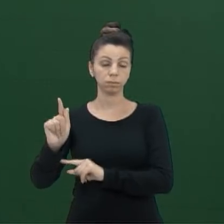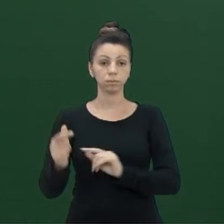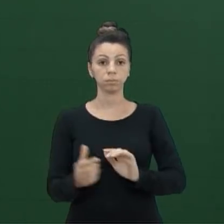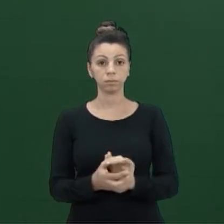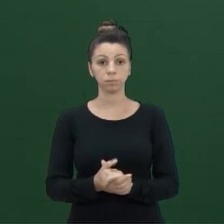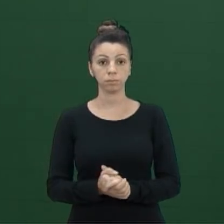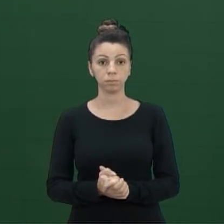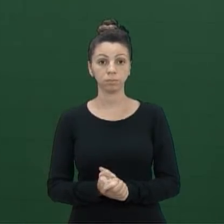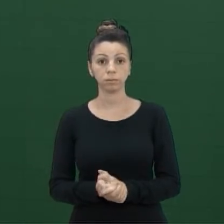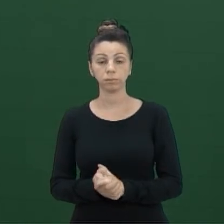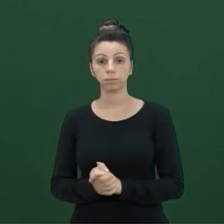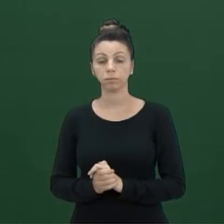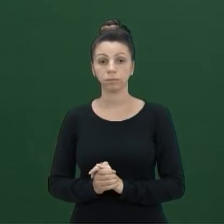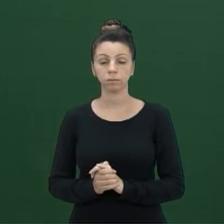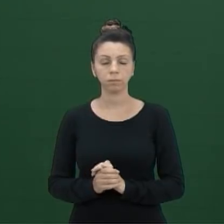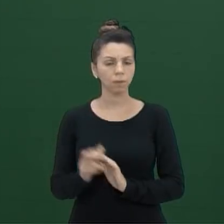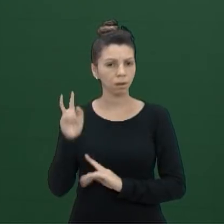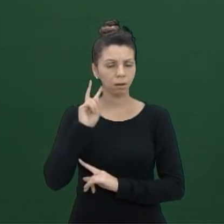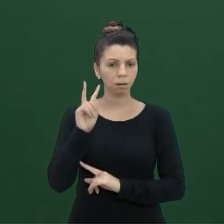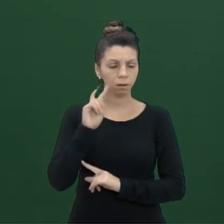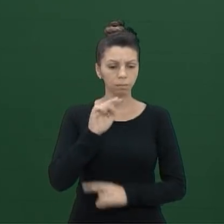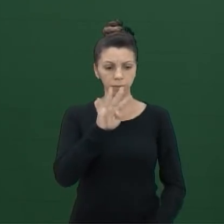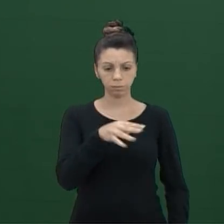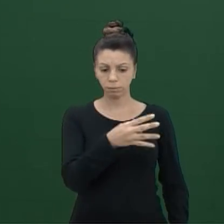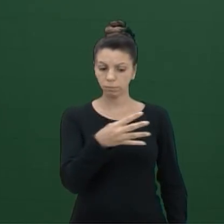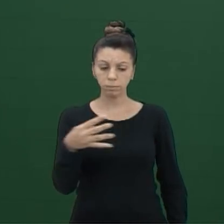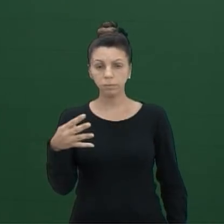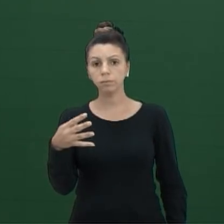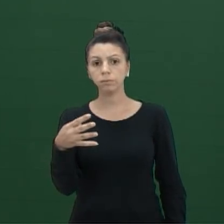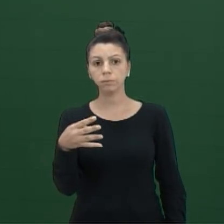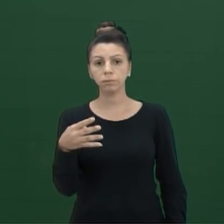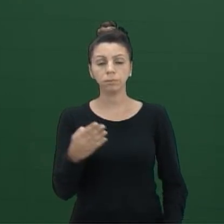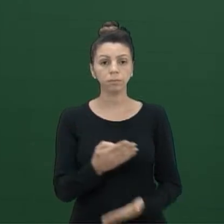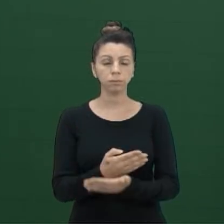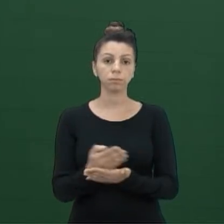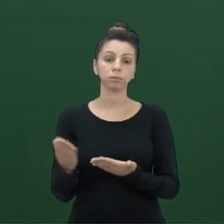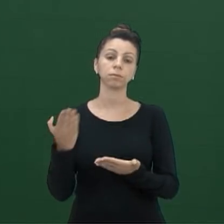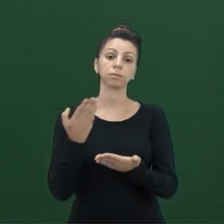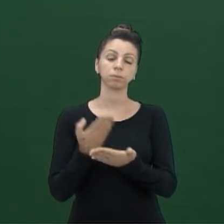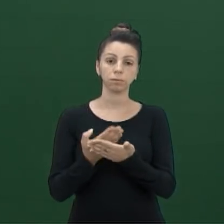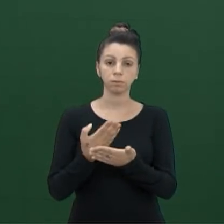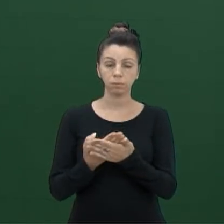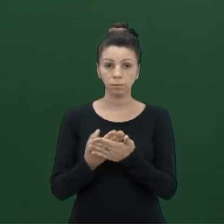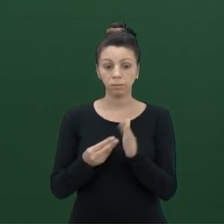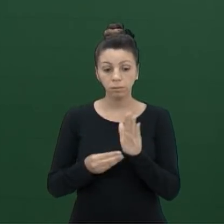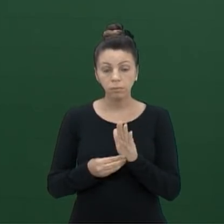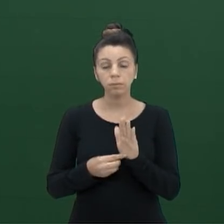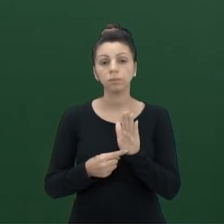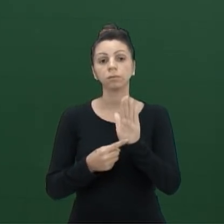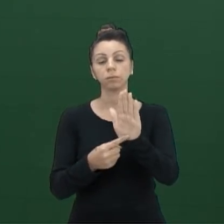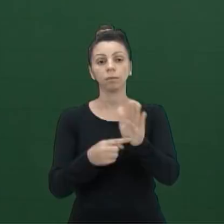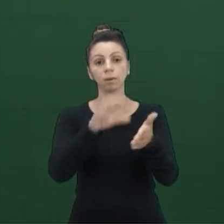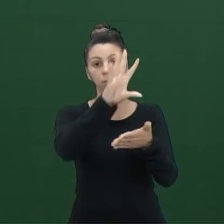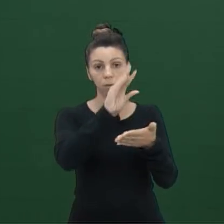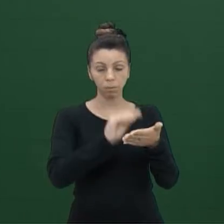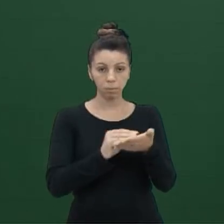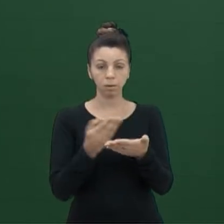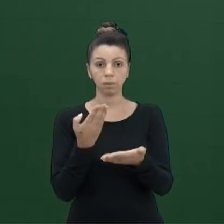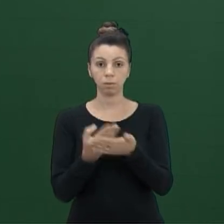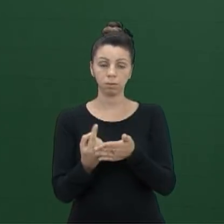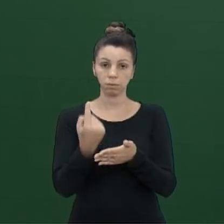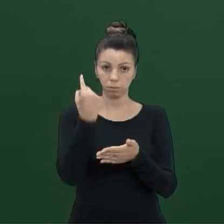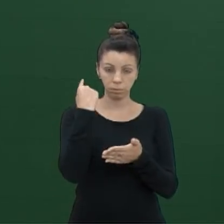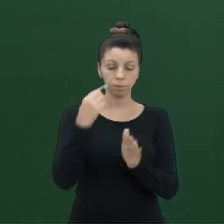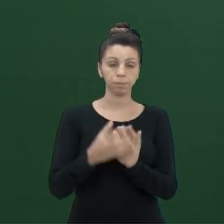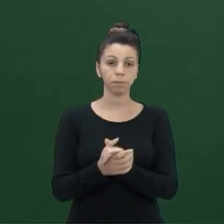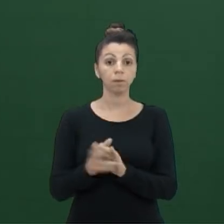de grama. Então, lembra daquela tabela que eu falei para vocês no começo dessa aula, que eu dei o tempo para copiar ele na aula anterior? Vamos